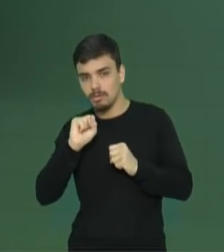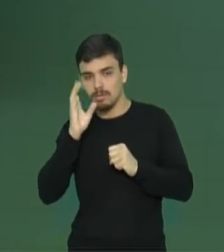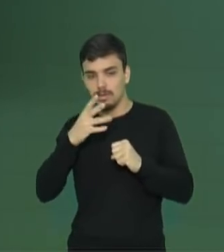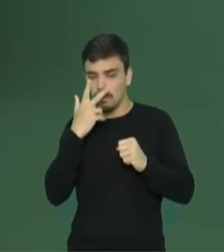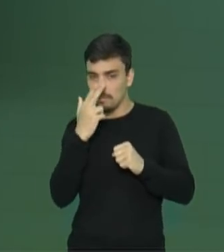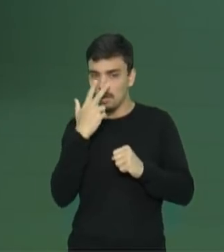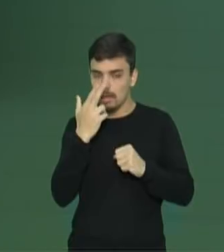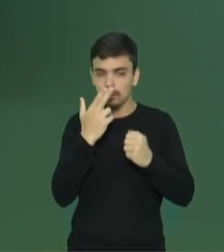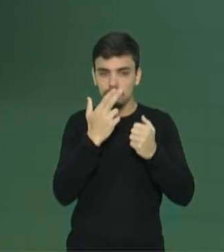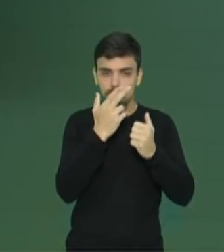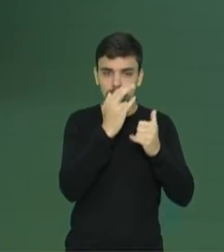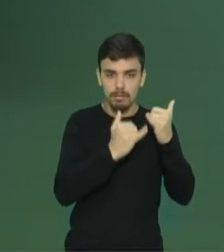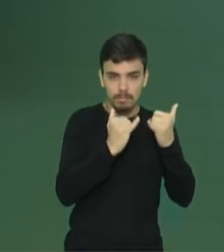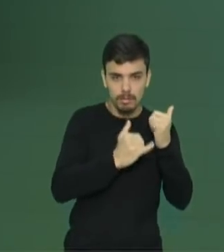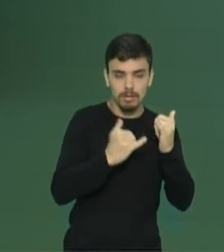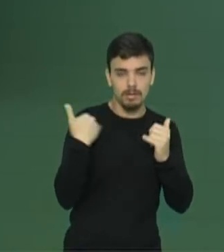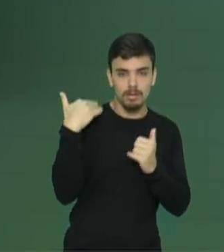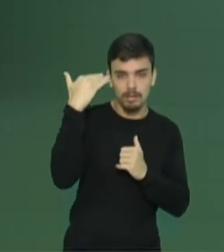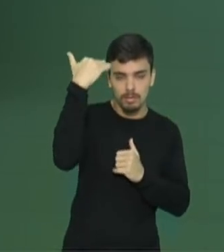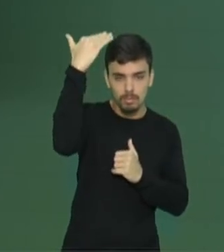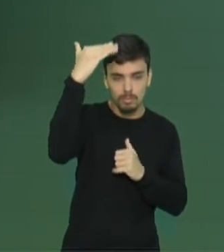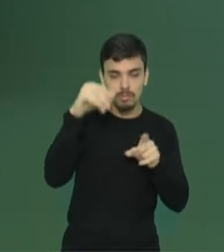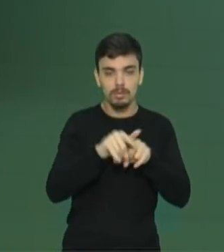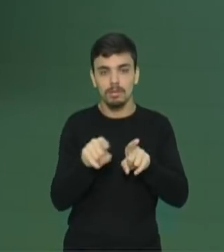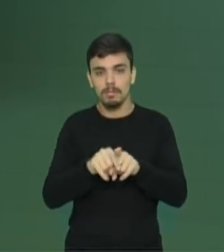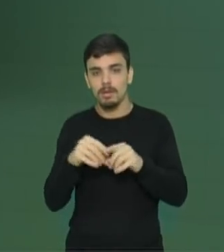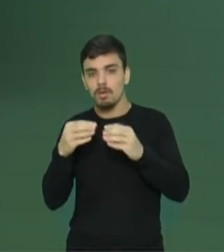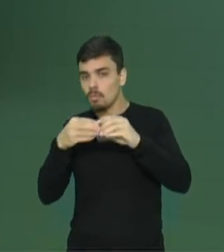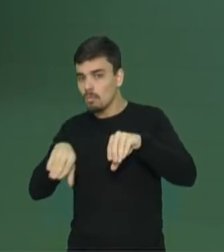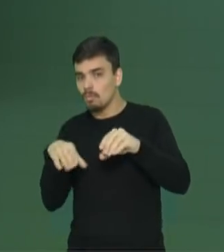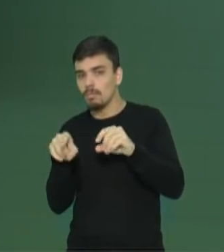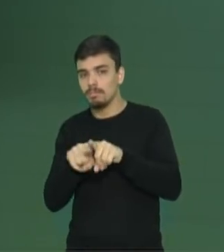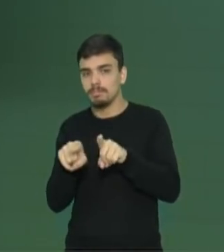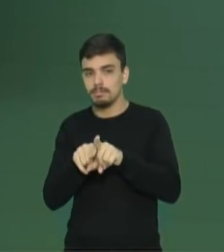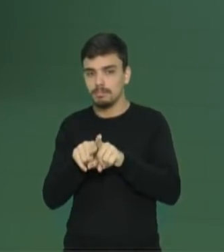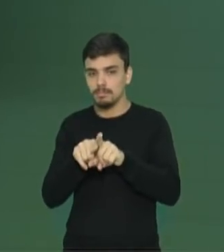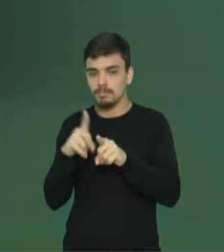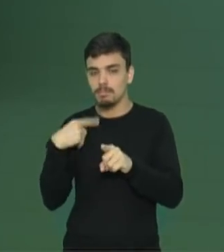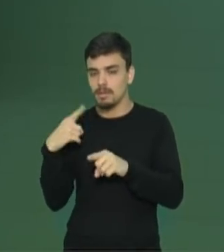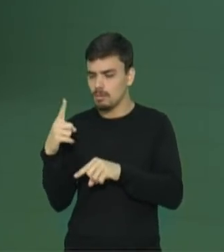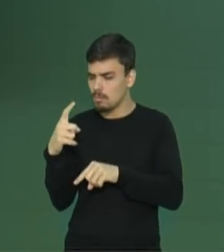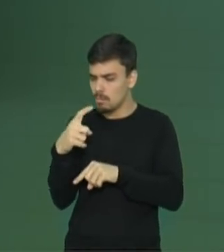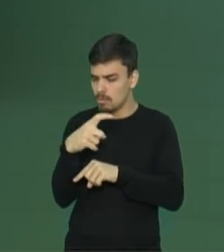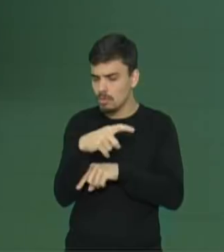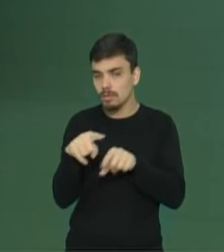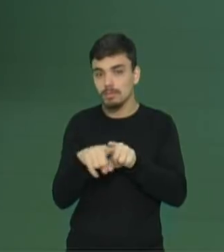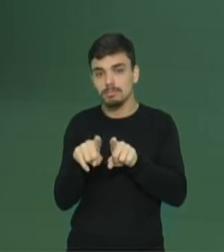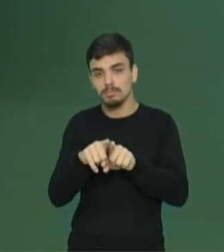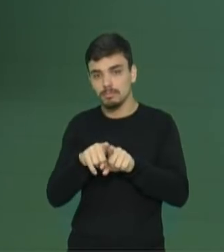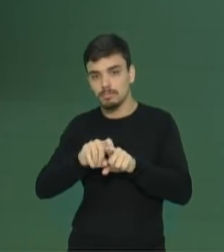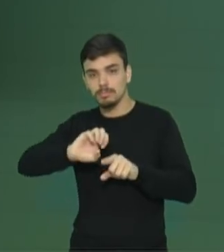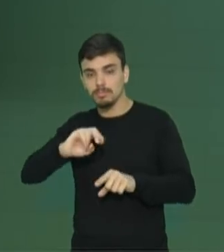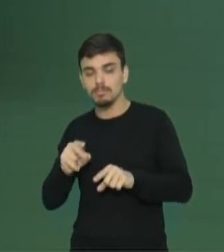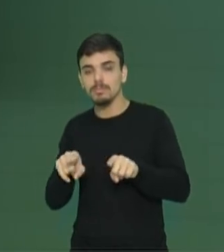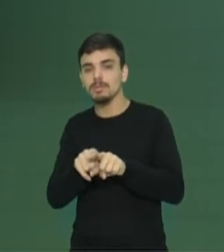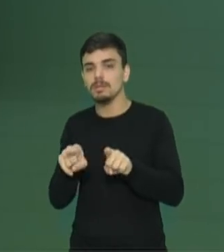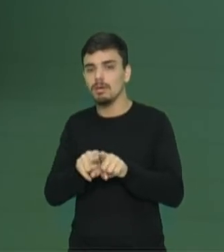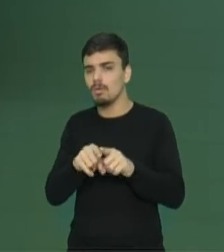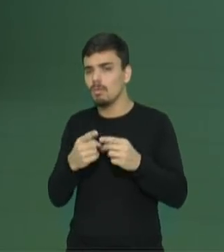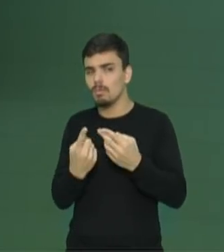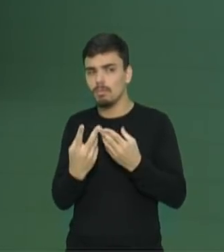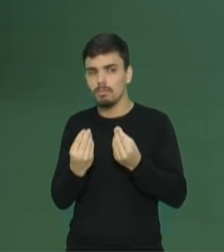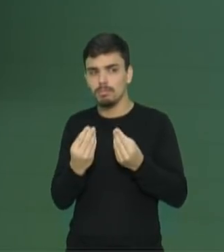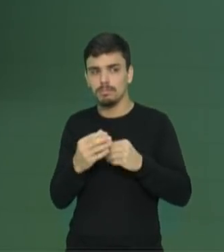com os adultos, desenvolvimento direto, ou ovos com fase larval, indireto, ou muito